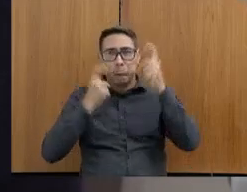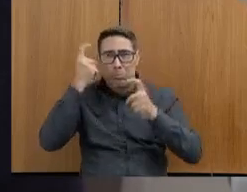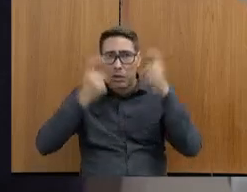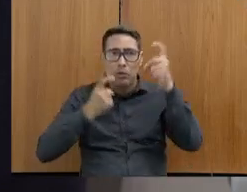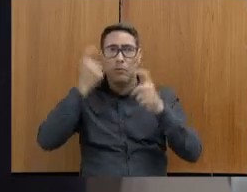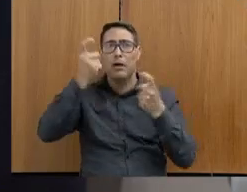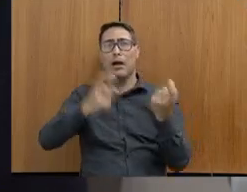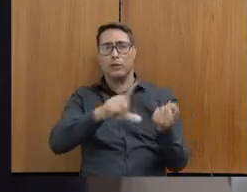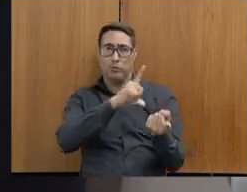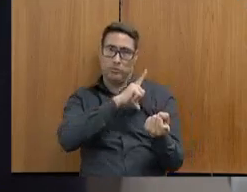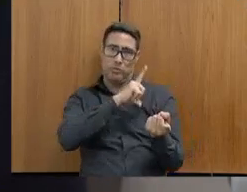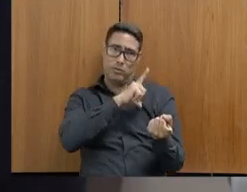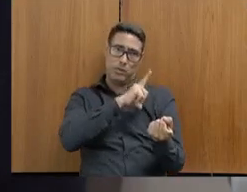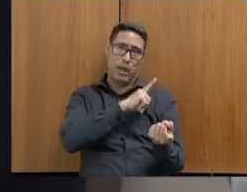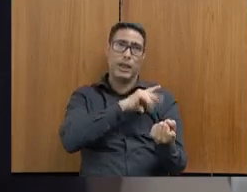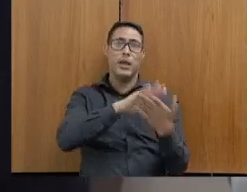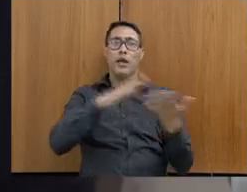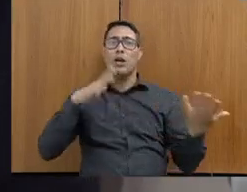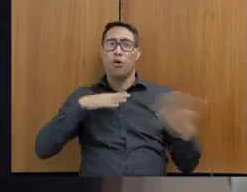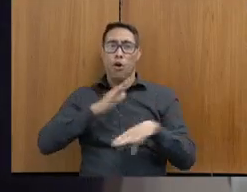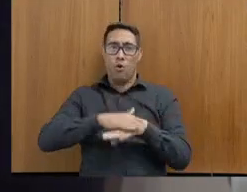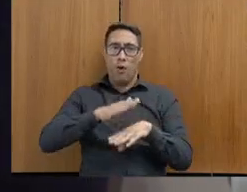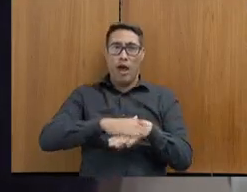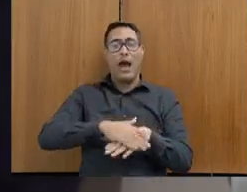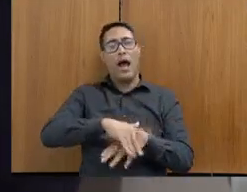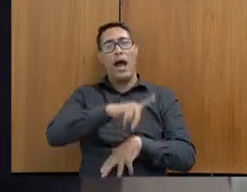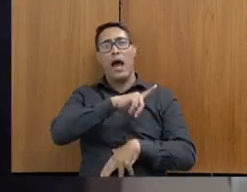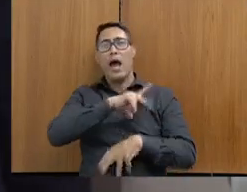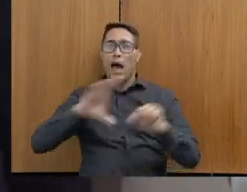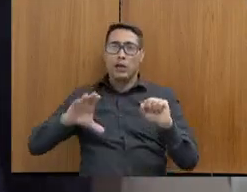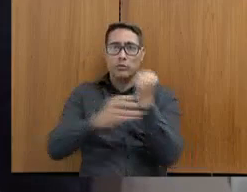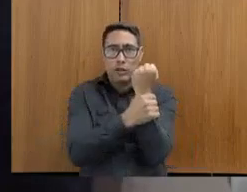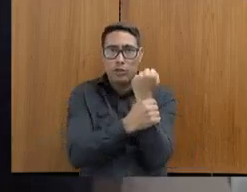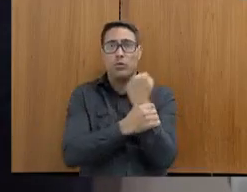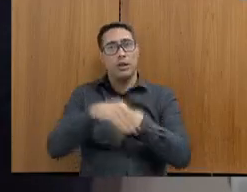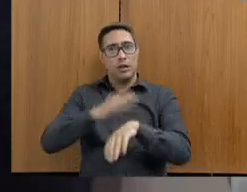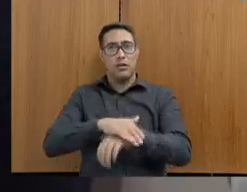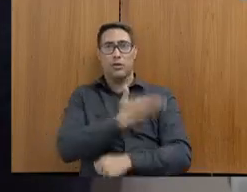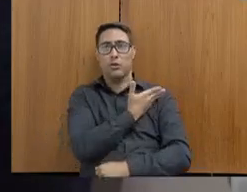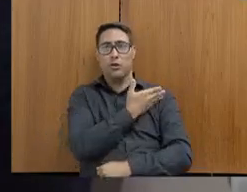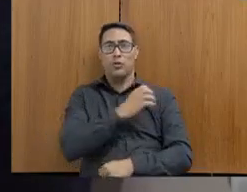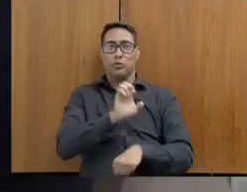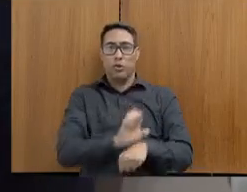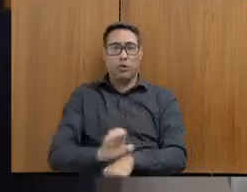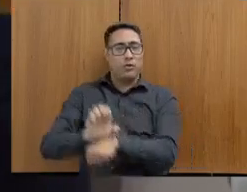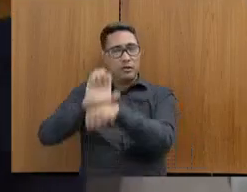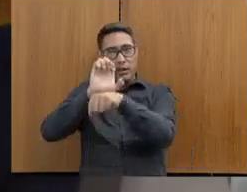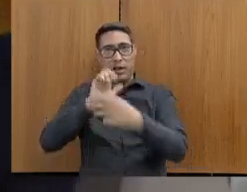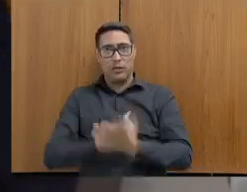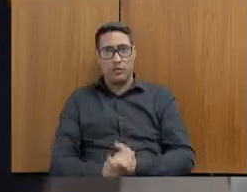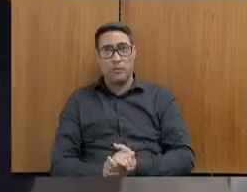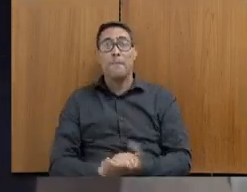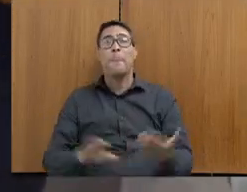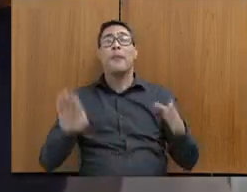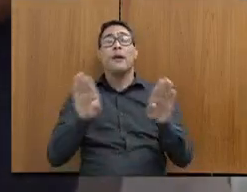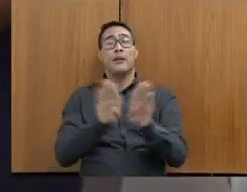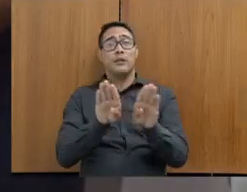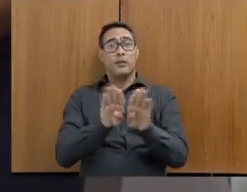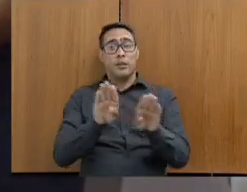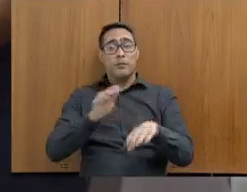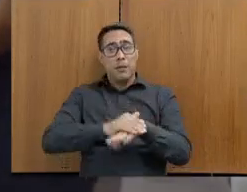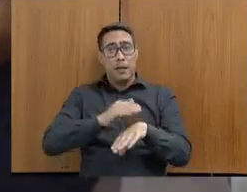vamos dizer com a segurança pública do nosso Estado com atendimento ao cidadão né e com o atendimento